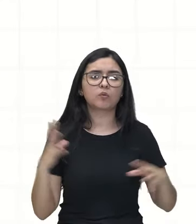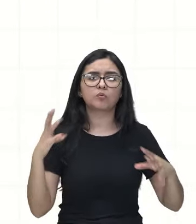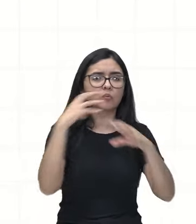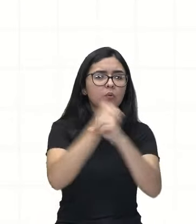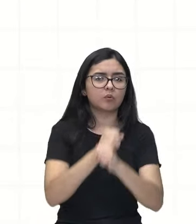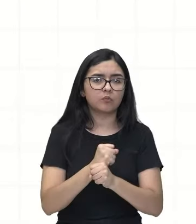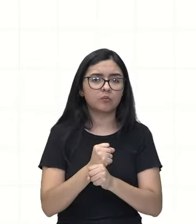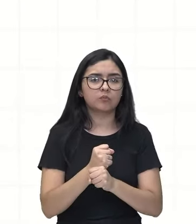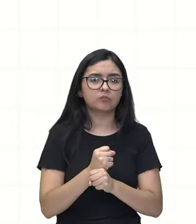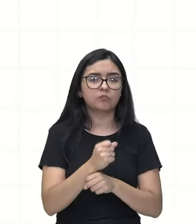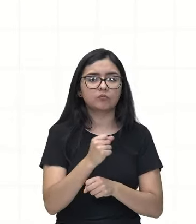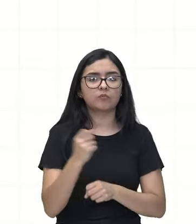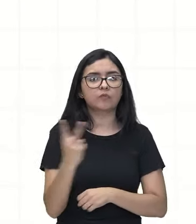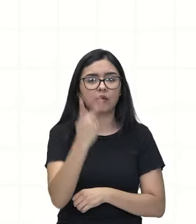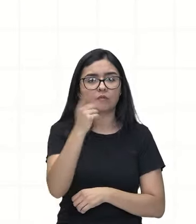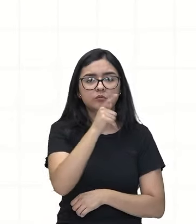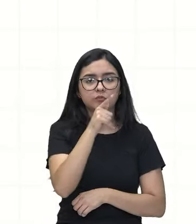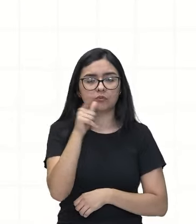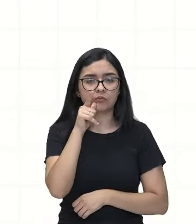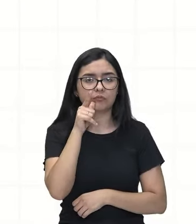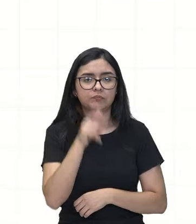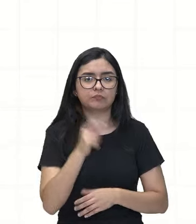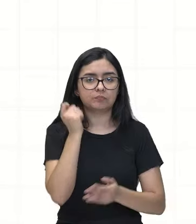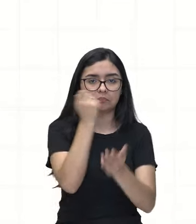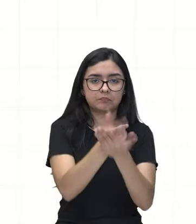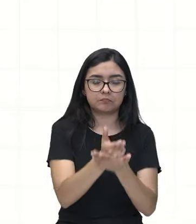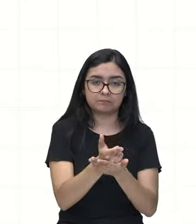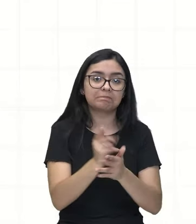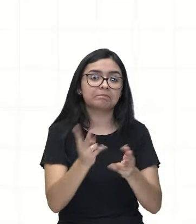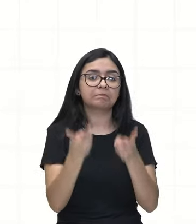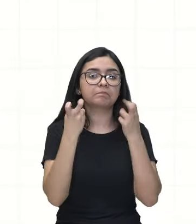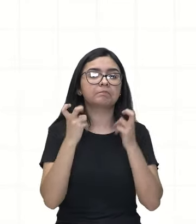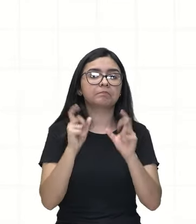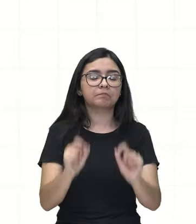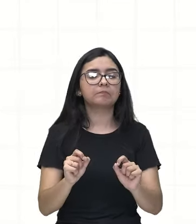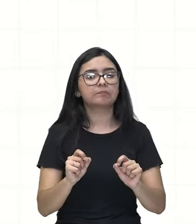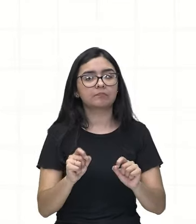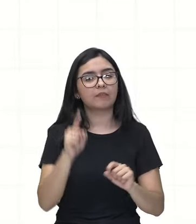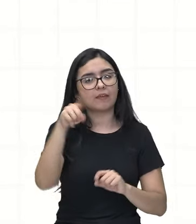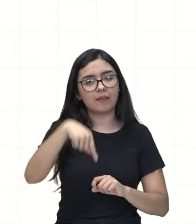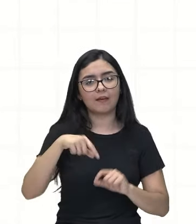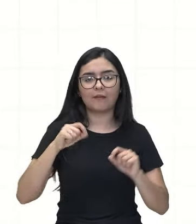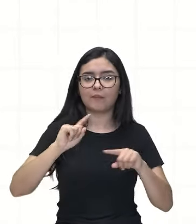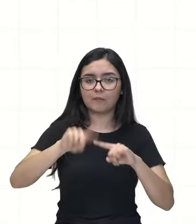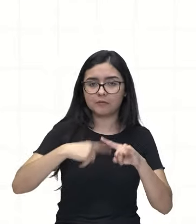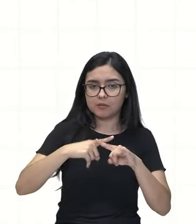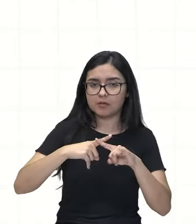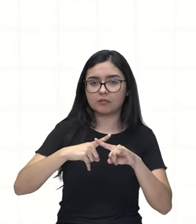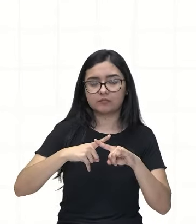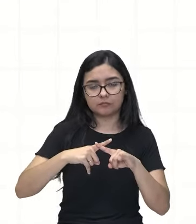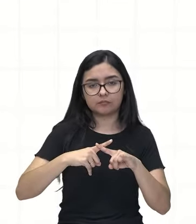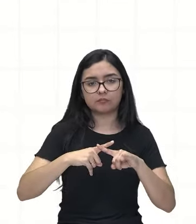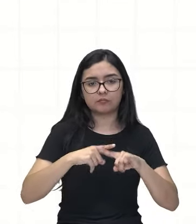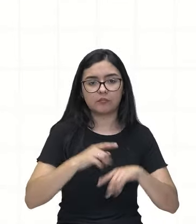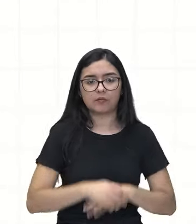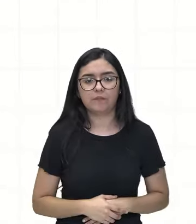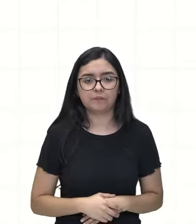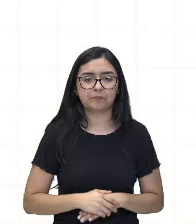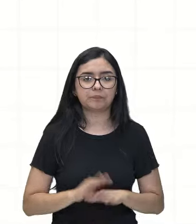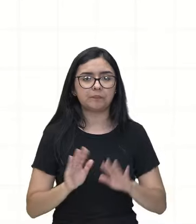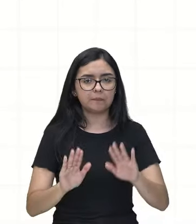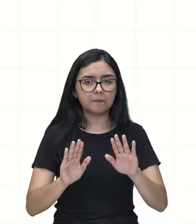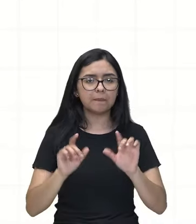total do valor do lanche? E aí, pessoal, perceba que você está diante de uma multiplicação, tá bom? Mas a